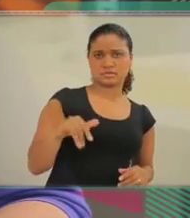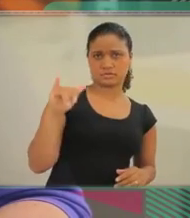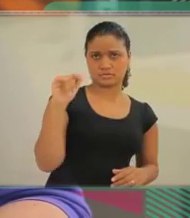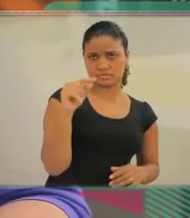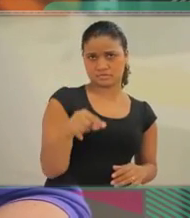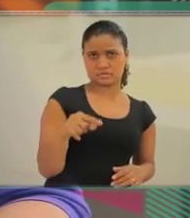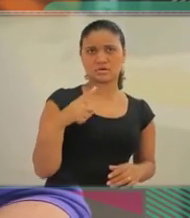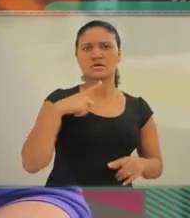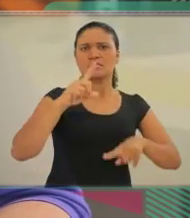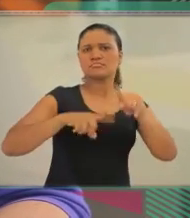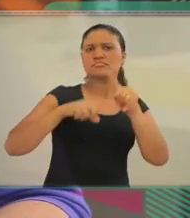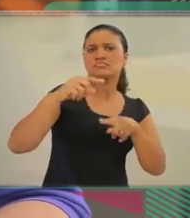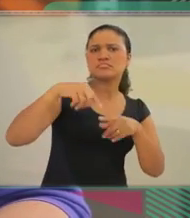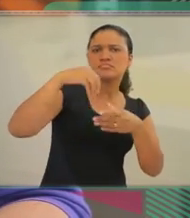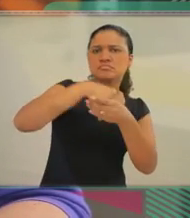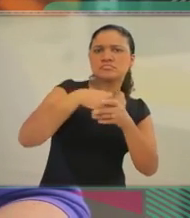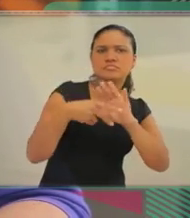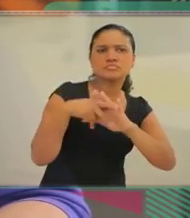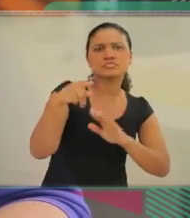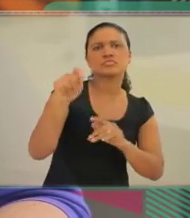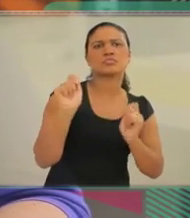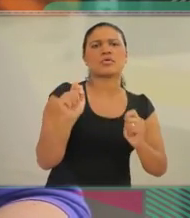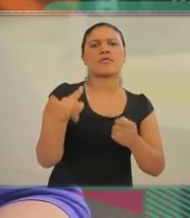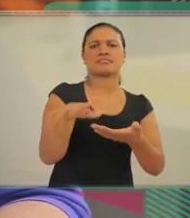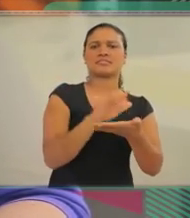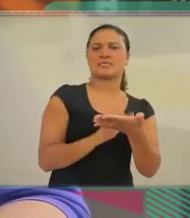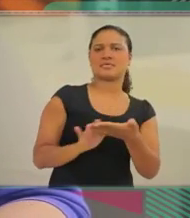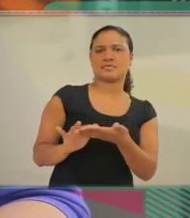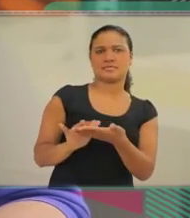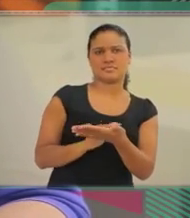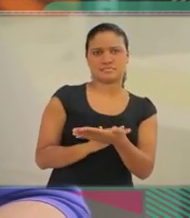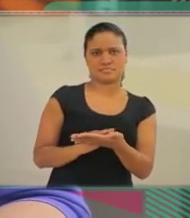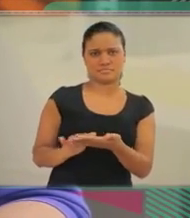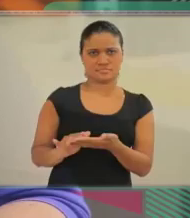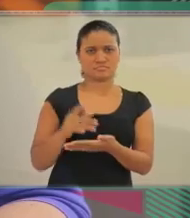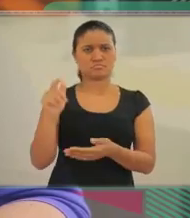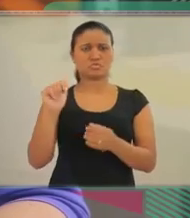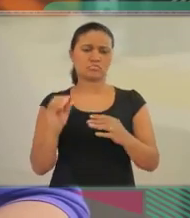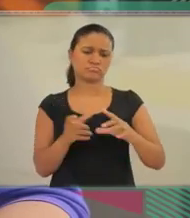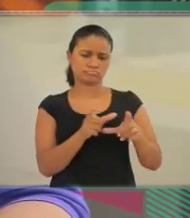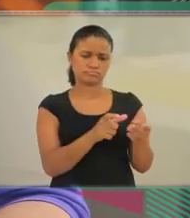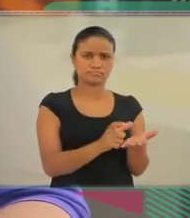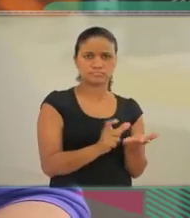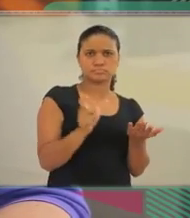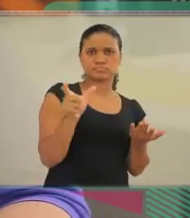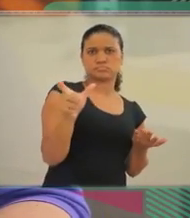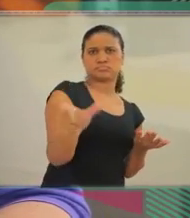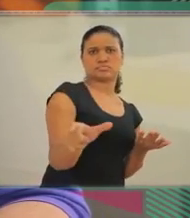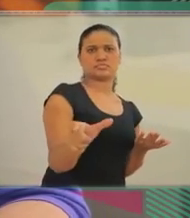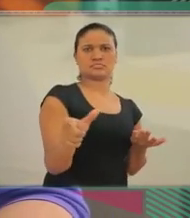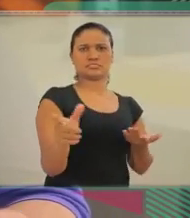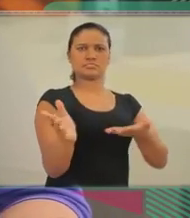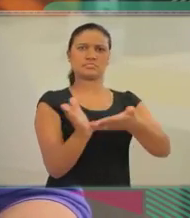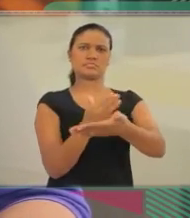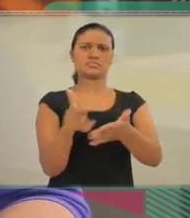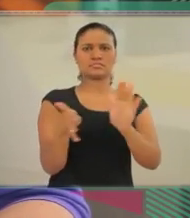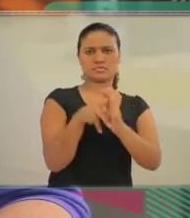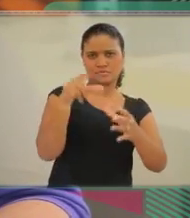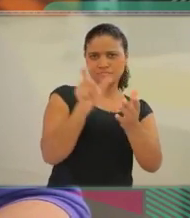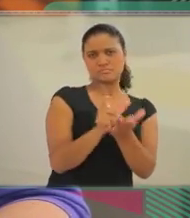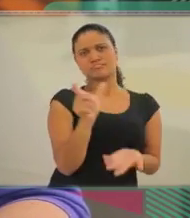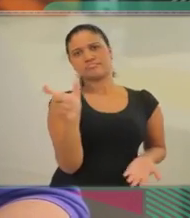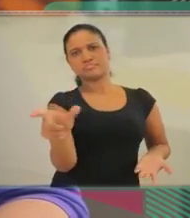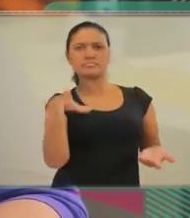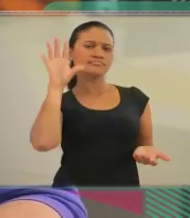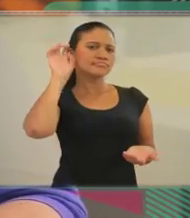o OpenDoc, nós temos o MacDaisy, que é um recurso mais recente, o protocolo, que você pode passar para o Braille, que você